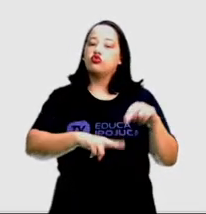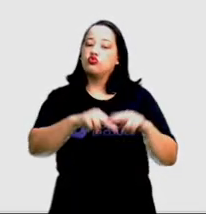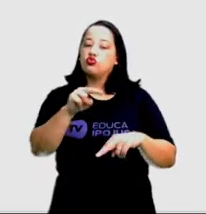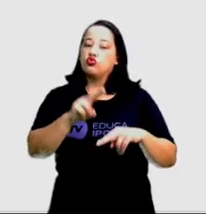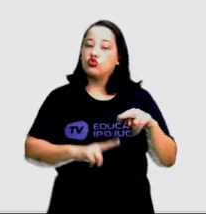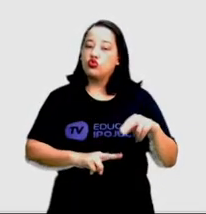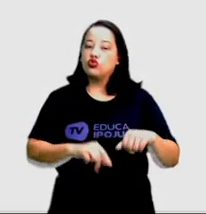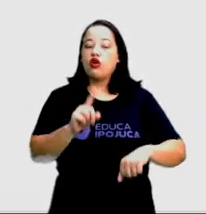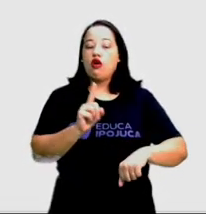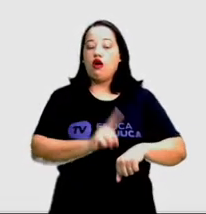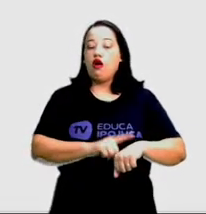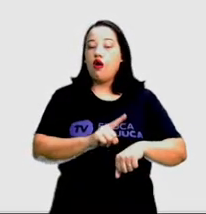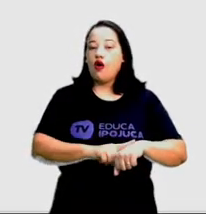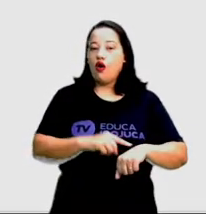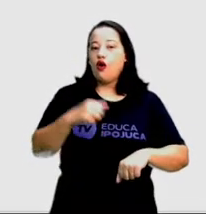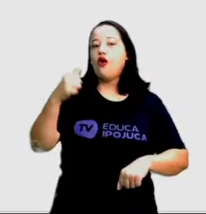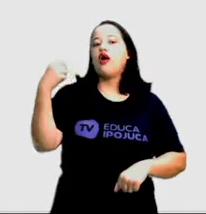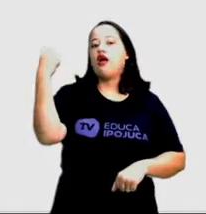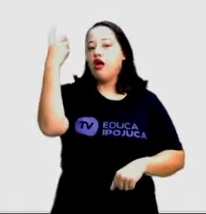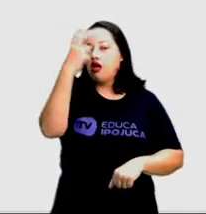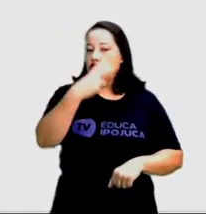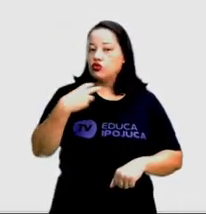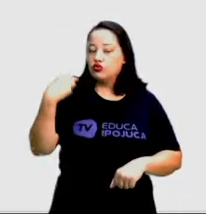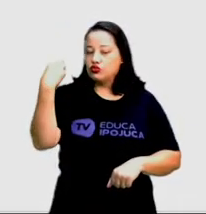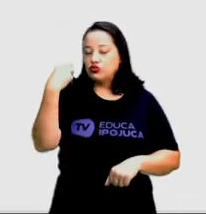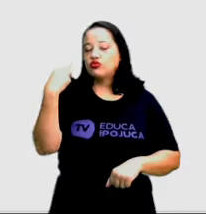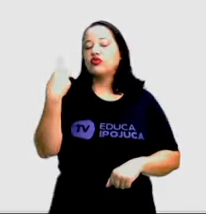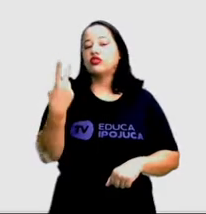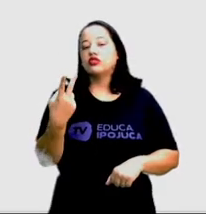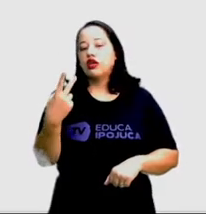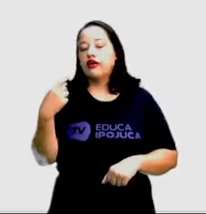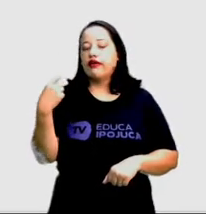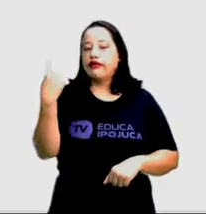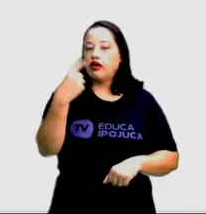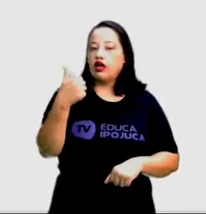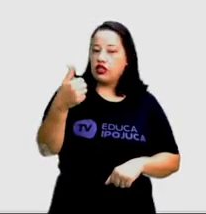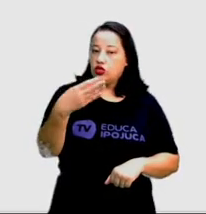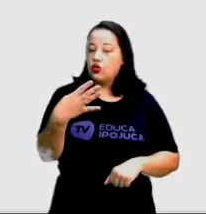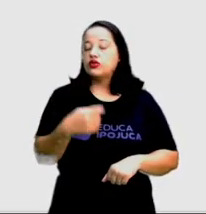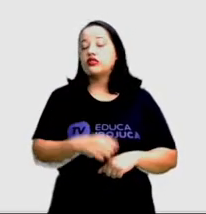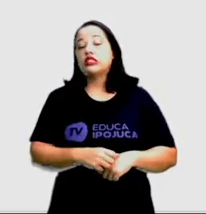local, que é a Escola Municipal, né? E lá vai ter